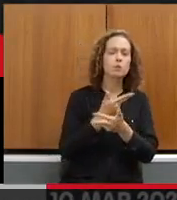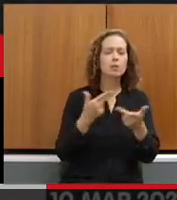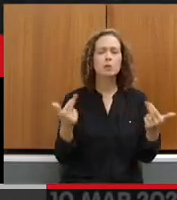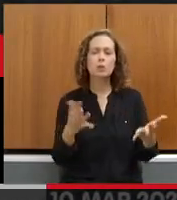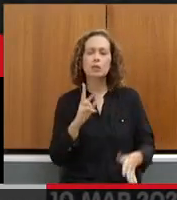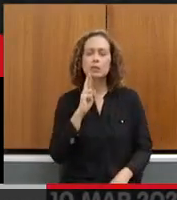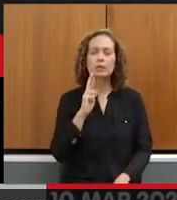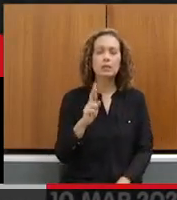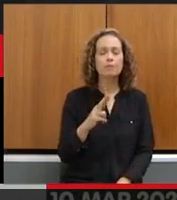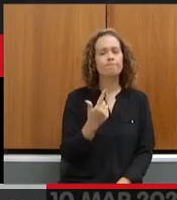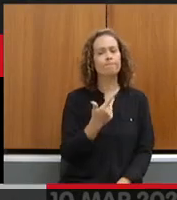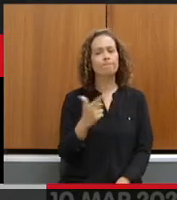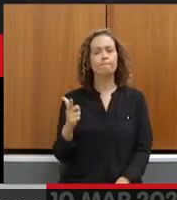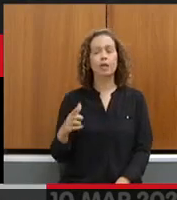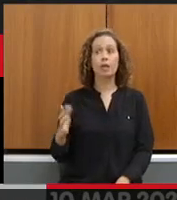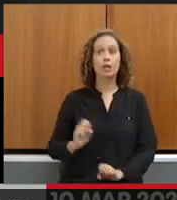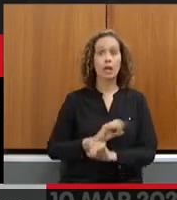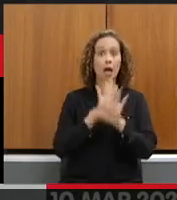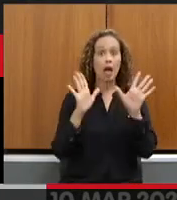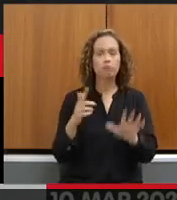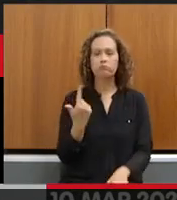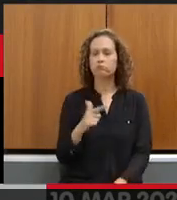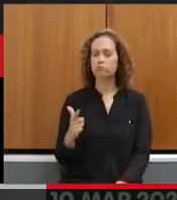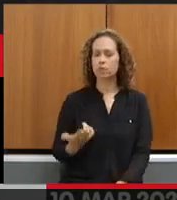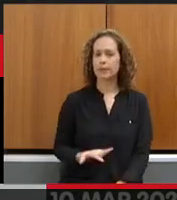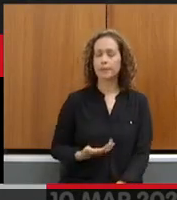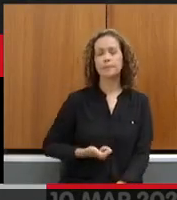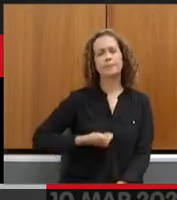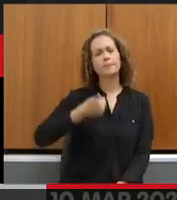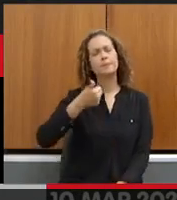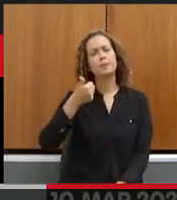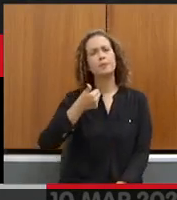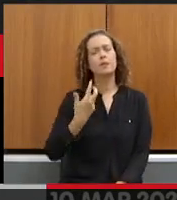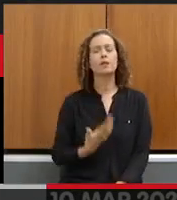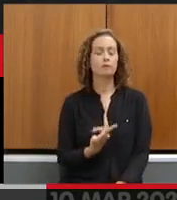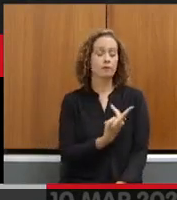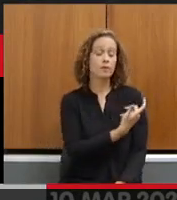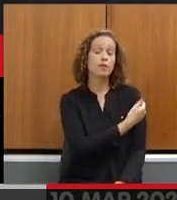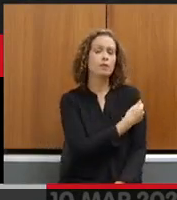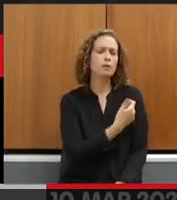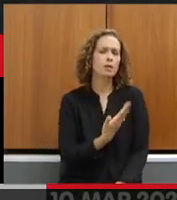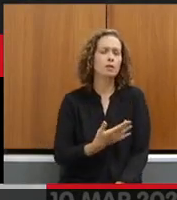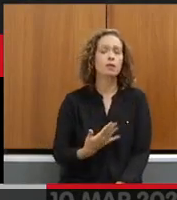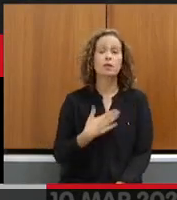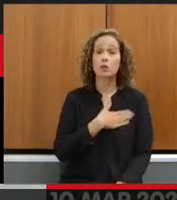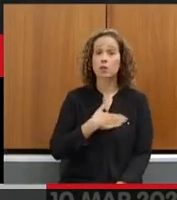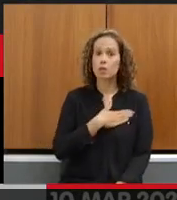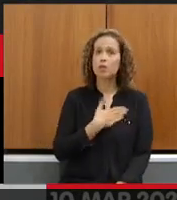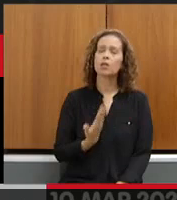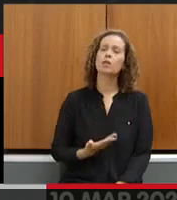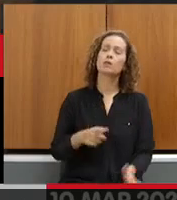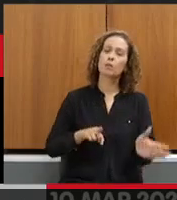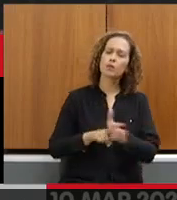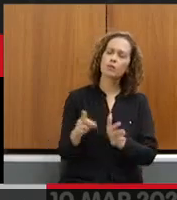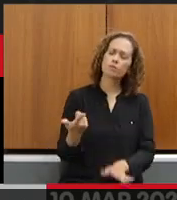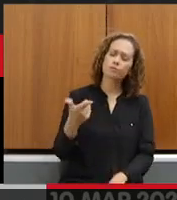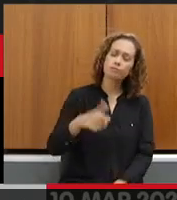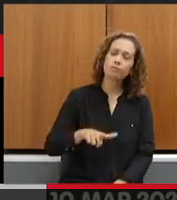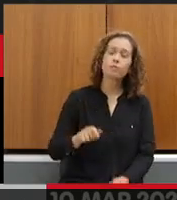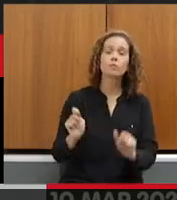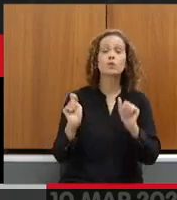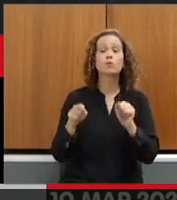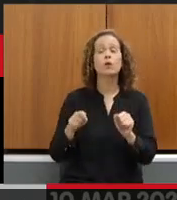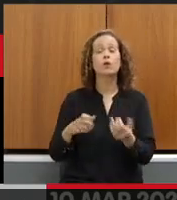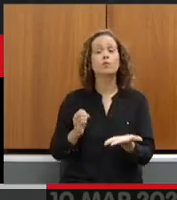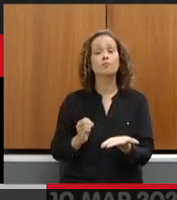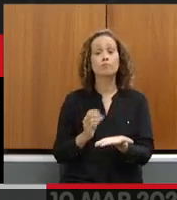abertos na na sua resposta do Senhor primeiro a respeito da vacinação eu gostaria de repetir a pergunta se eu pode